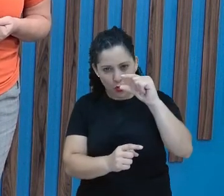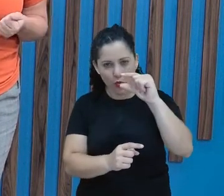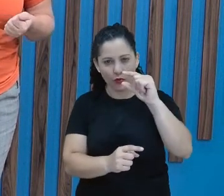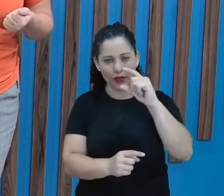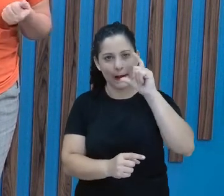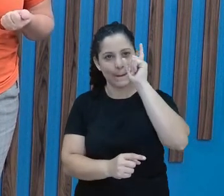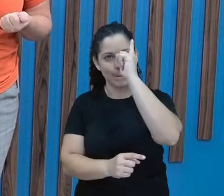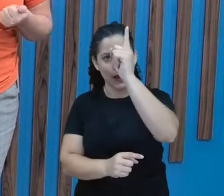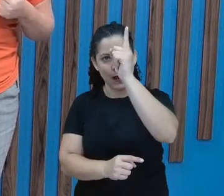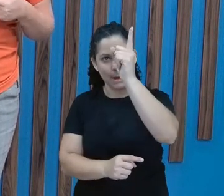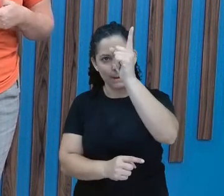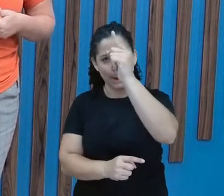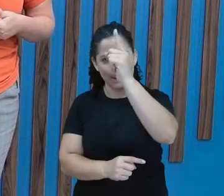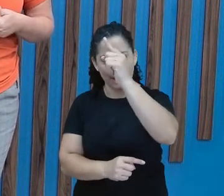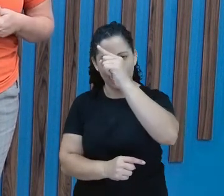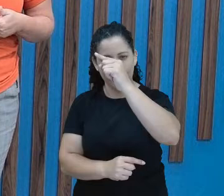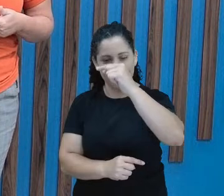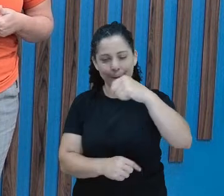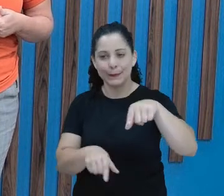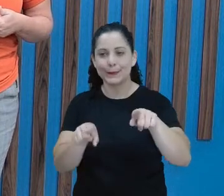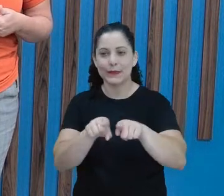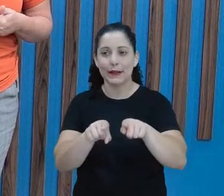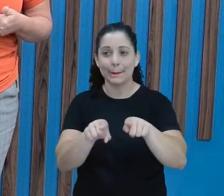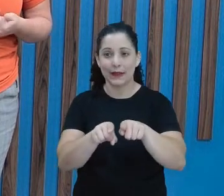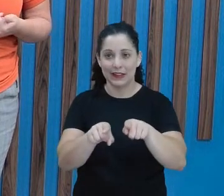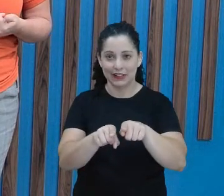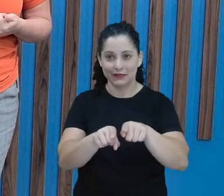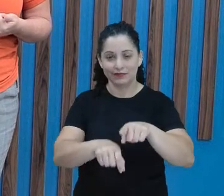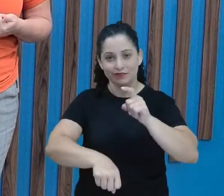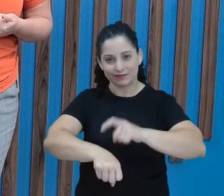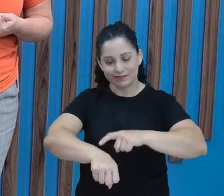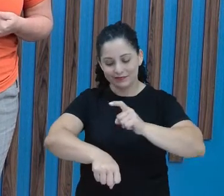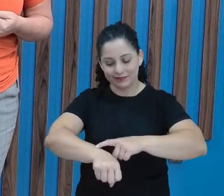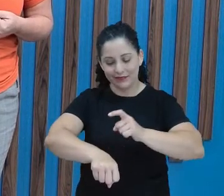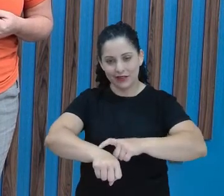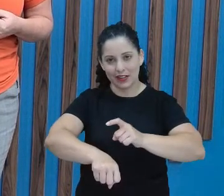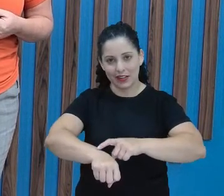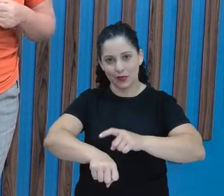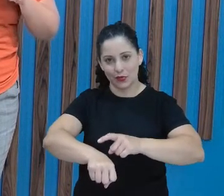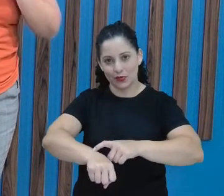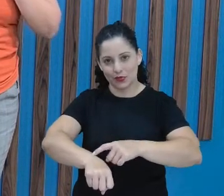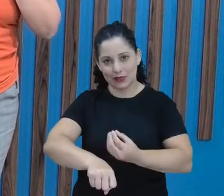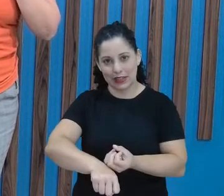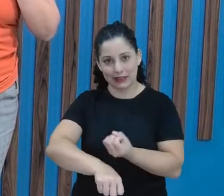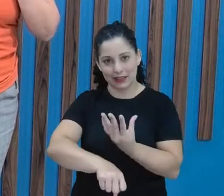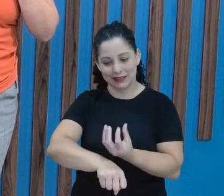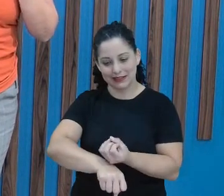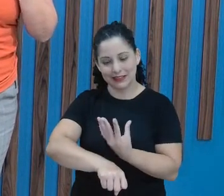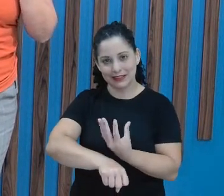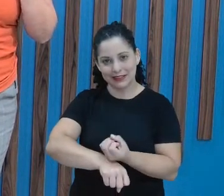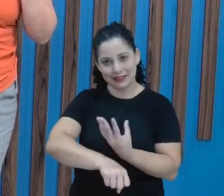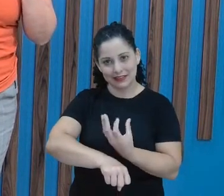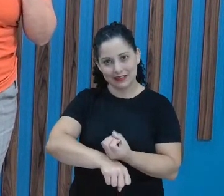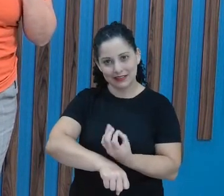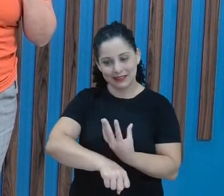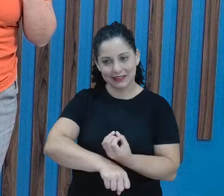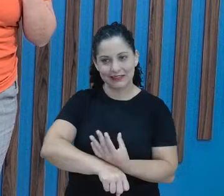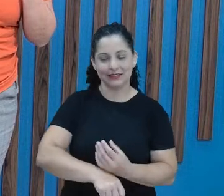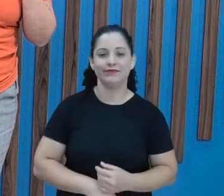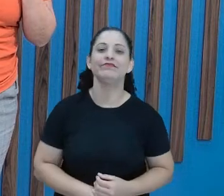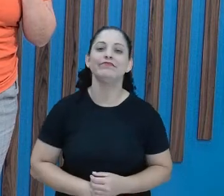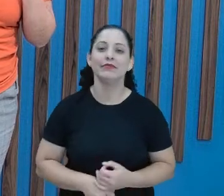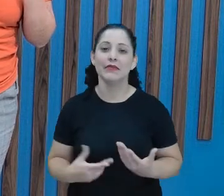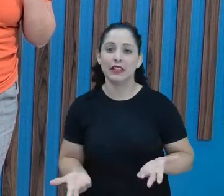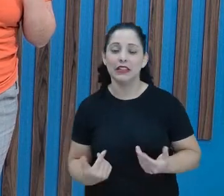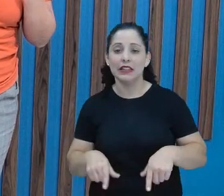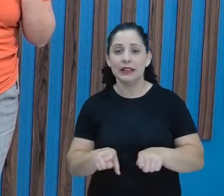Aí, ó, o analógico e o digital. O analógico é aquele que tem os ponteirinhos ali que você vai contando de